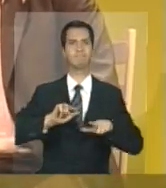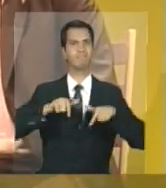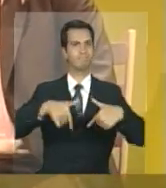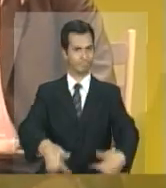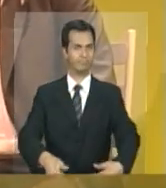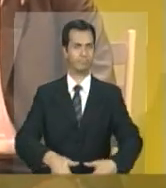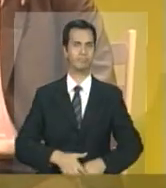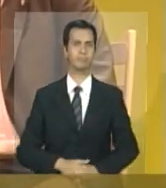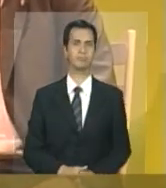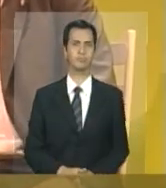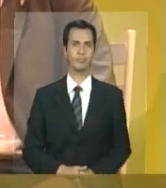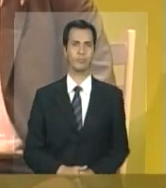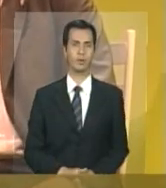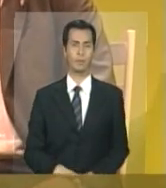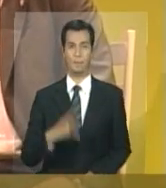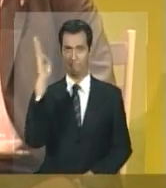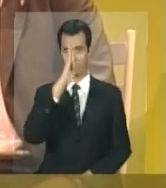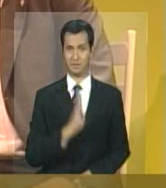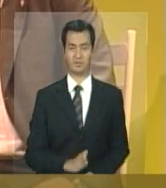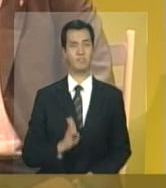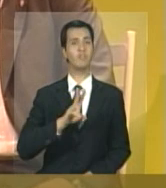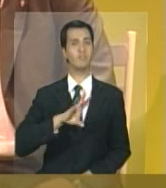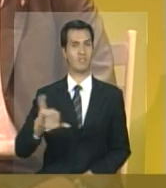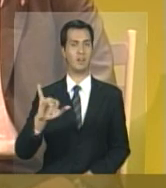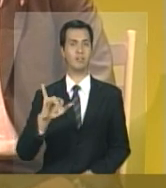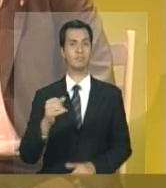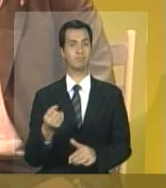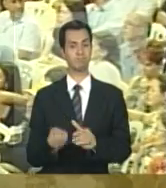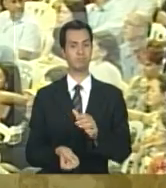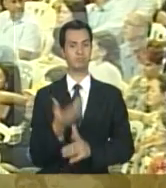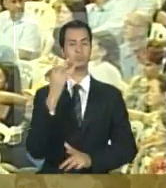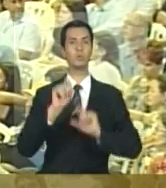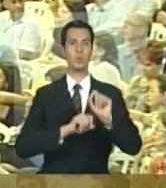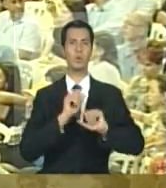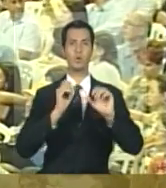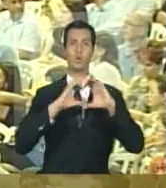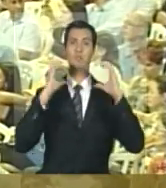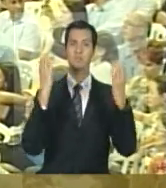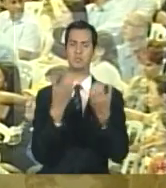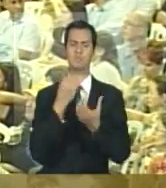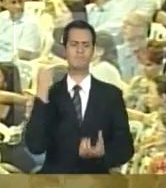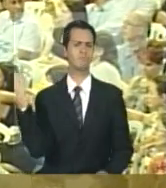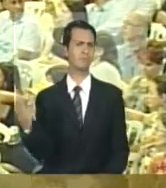das conferências mais importantes do século, na minha opinião.